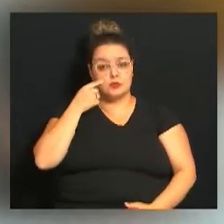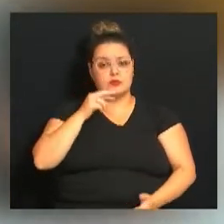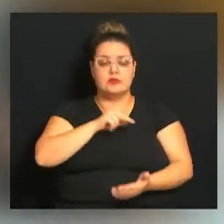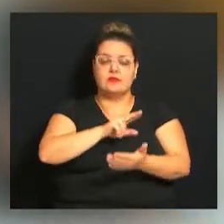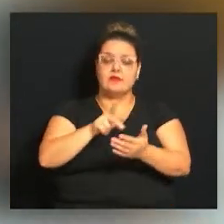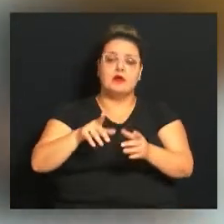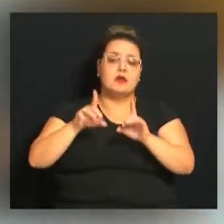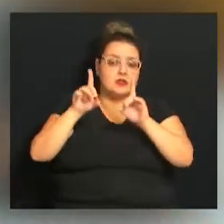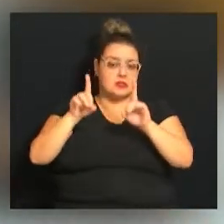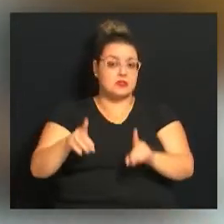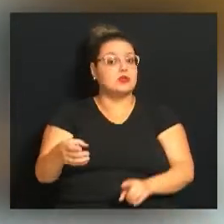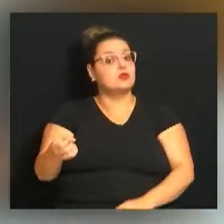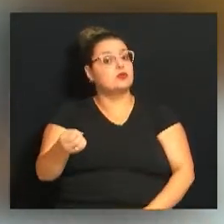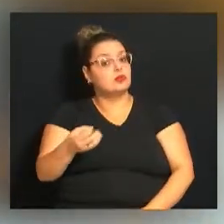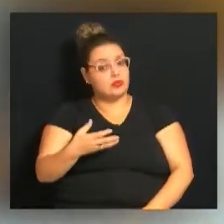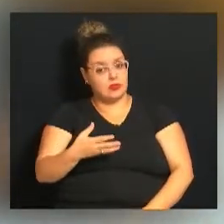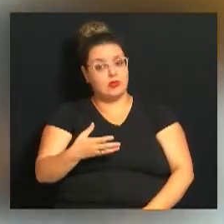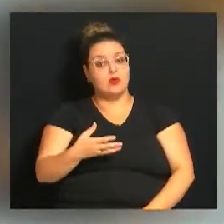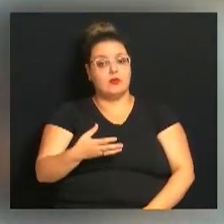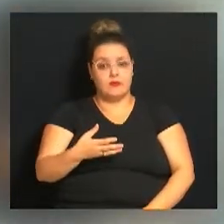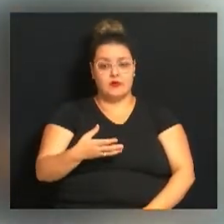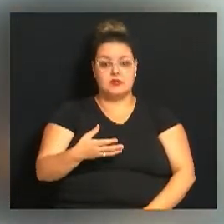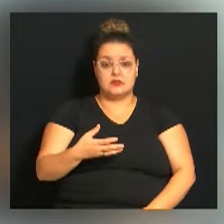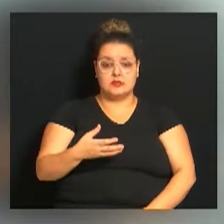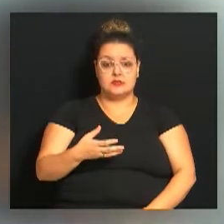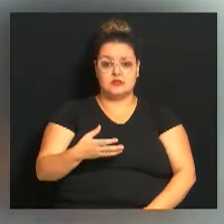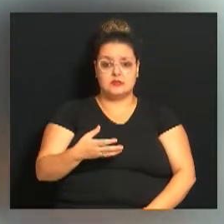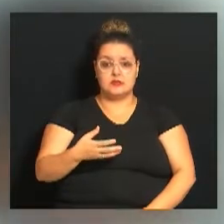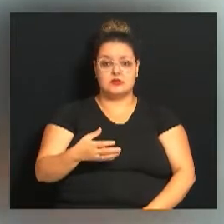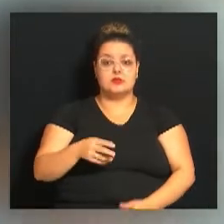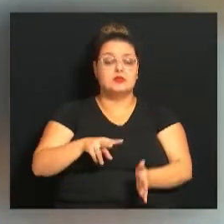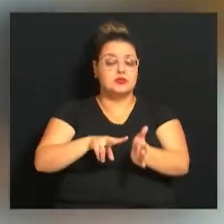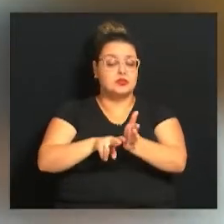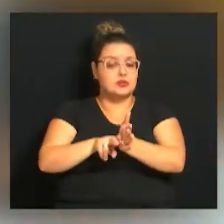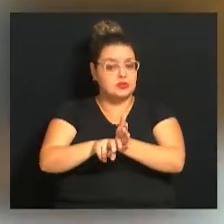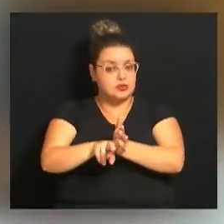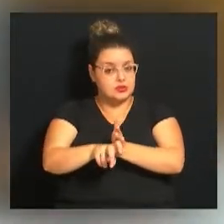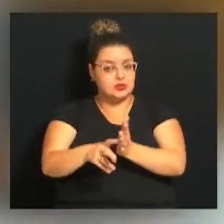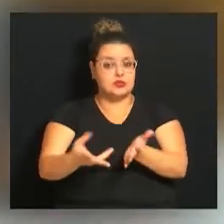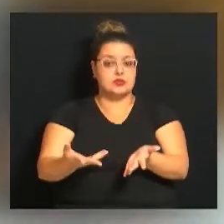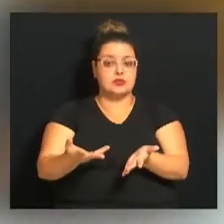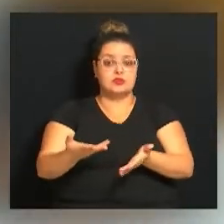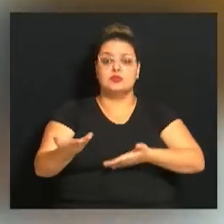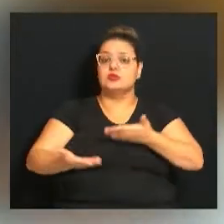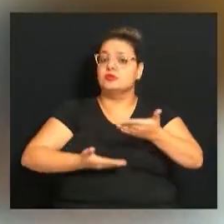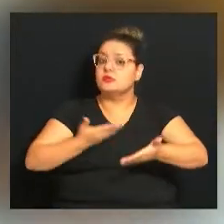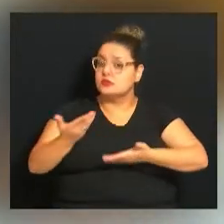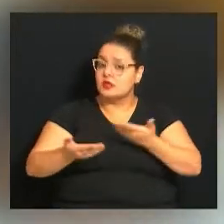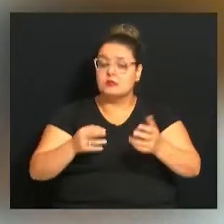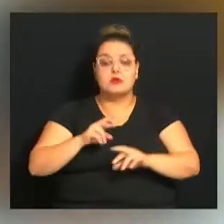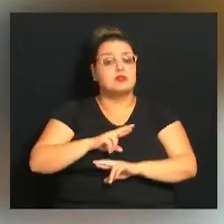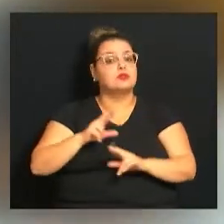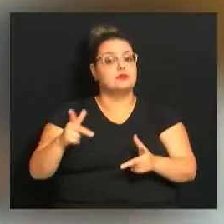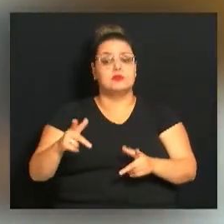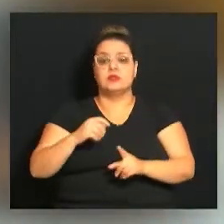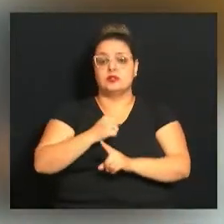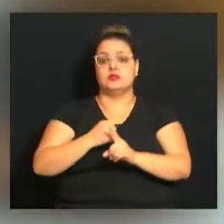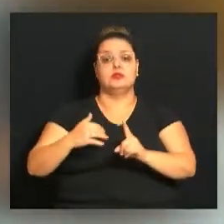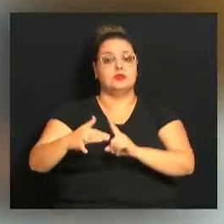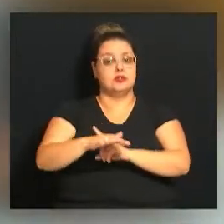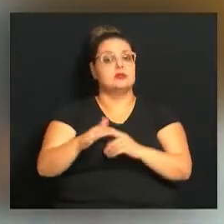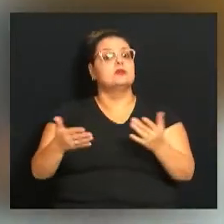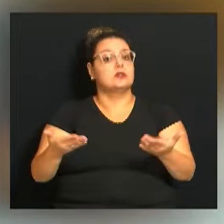deficiências novas, muitos diagnósticos de tratamentos diferentes na nossa sociedade hoje.